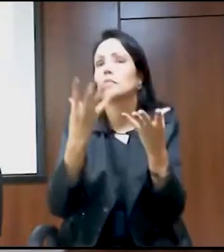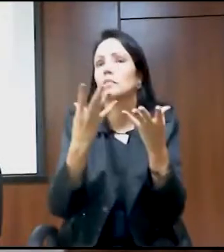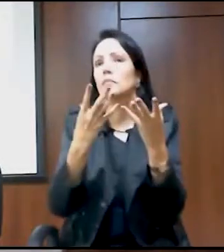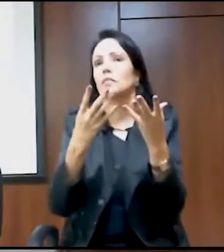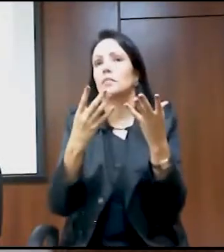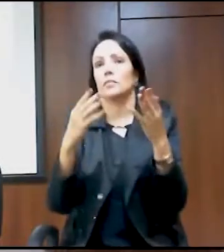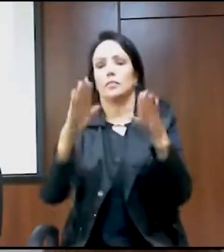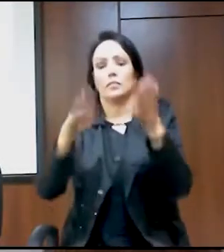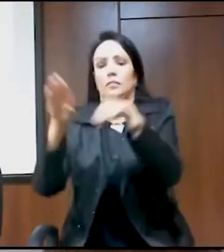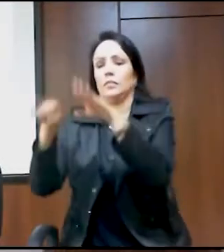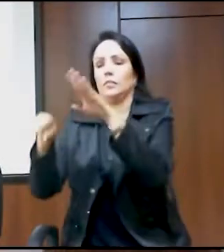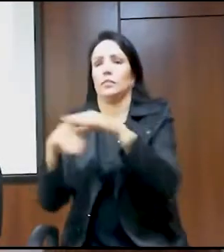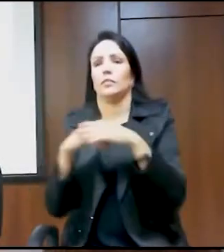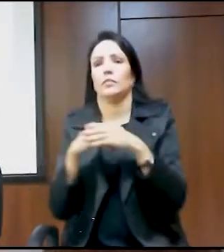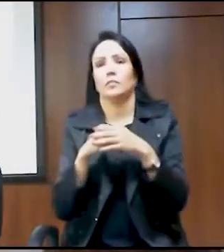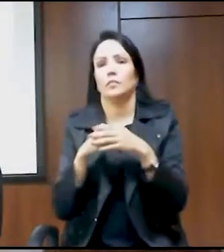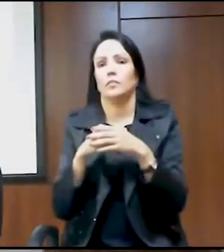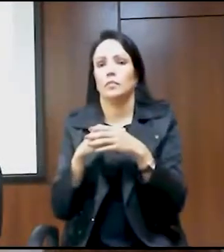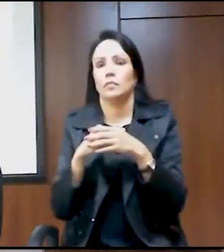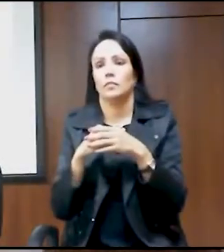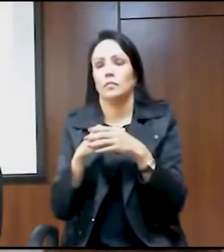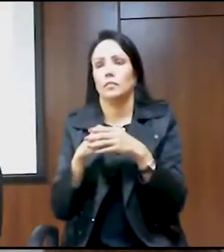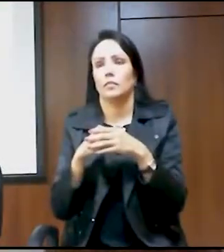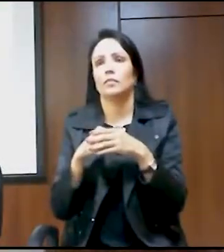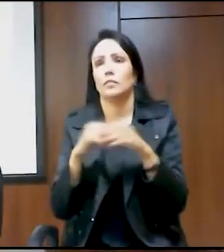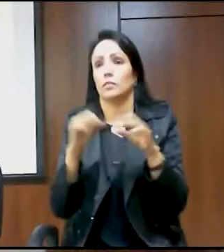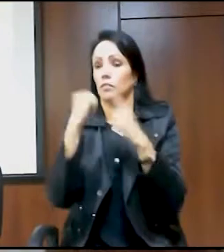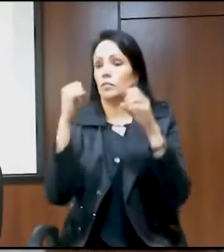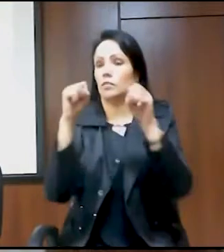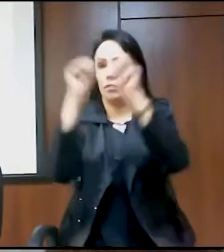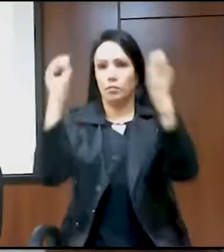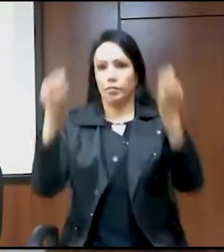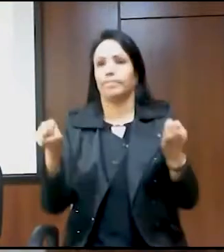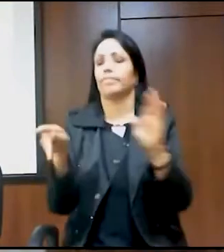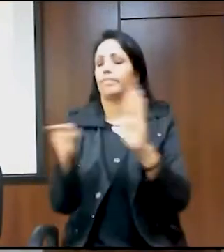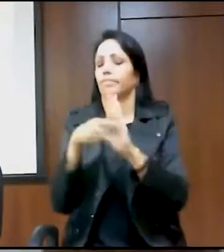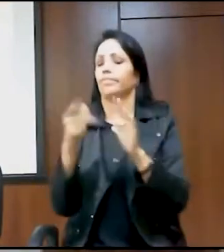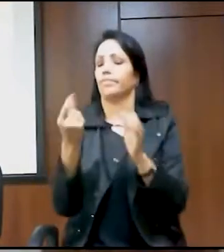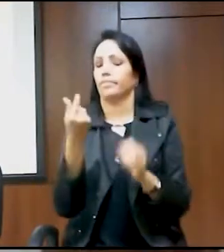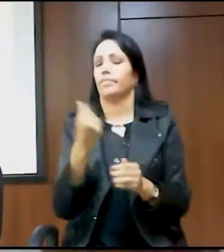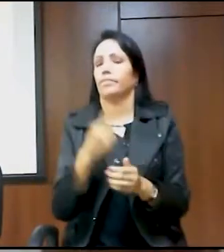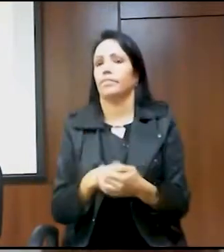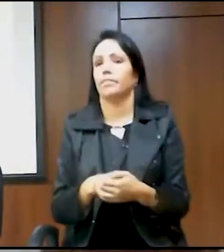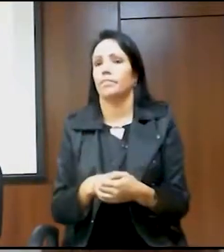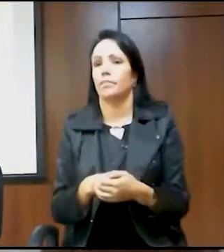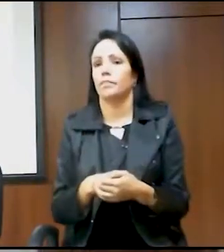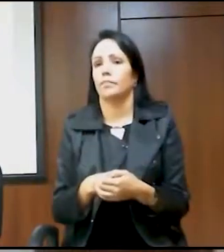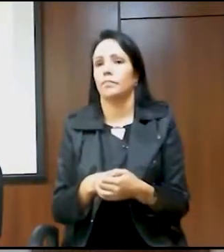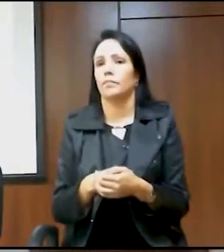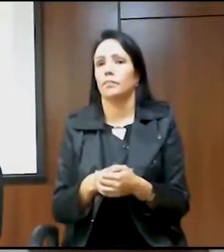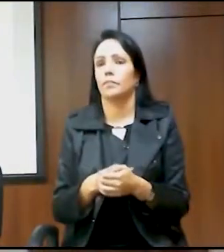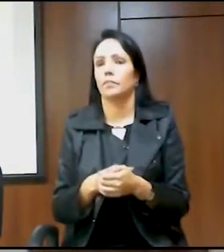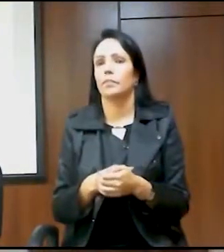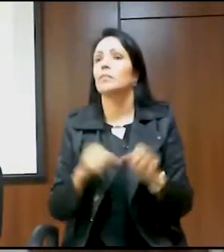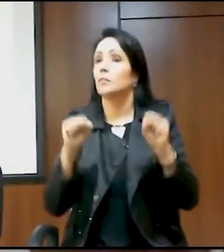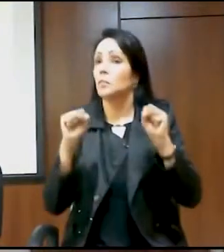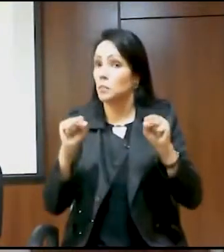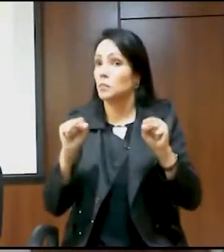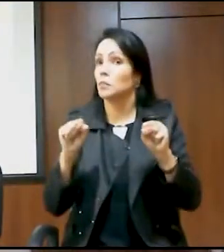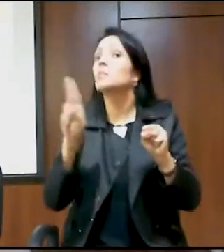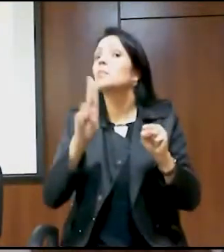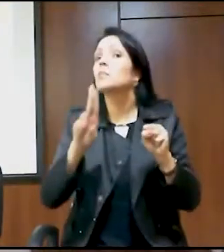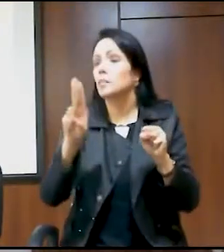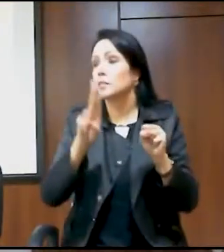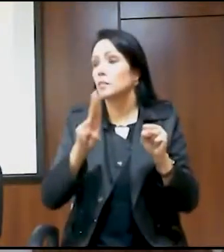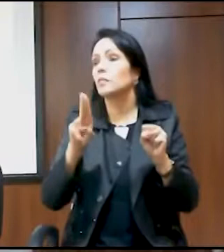da desigualdade, né, no sistema capitalista. E a gente poderia também usar, fazer essa reflexão